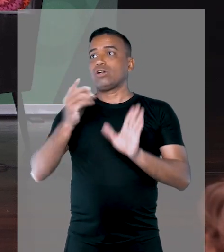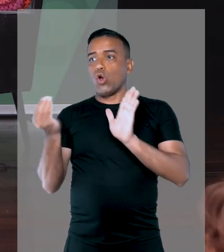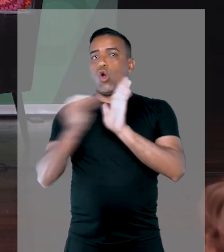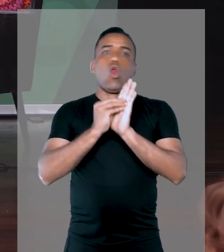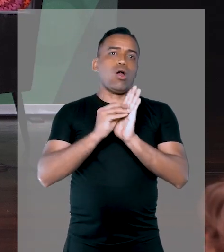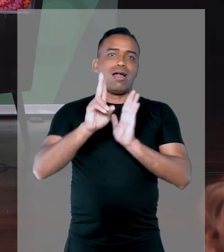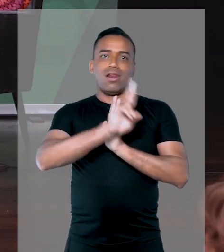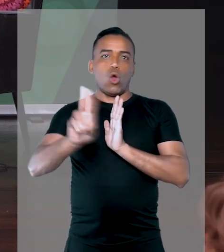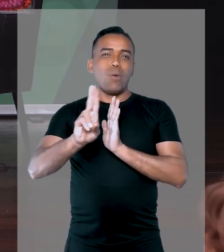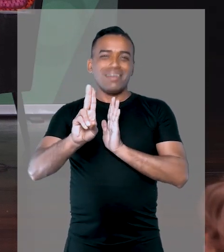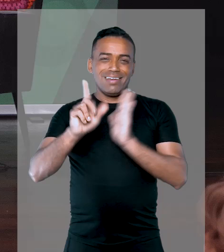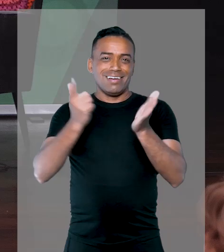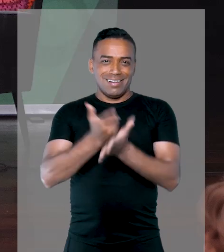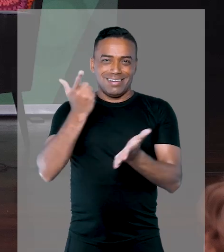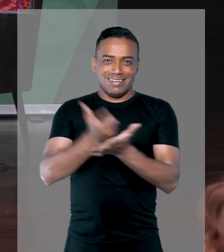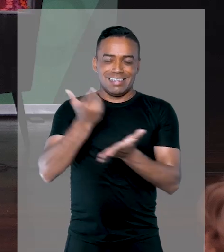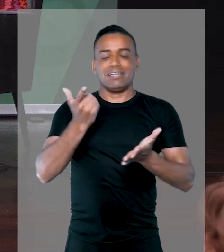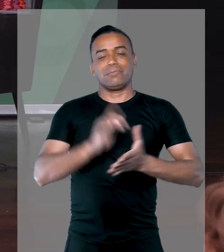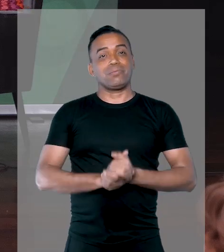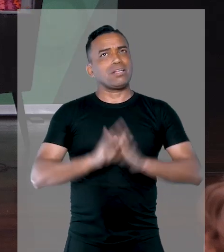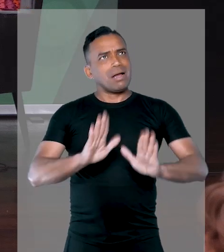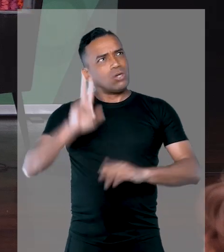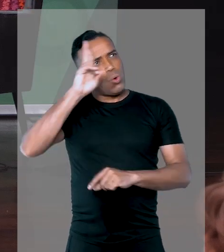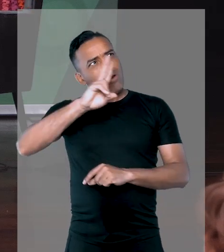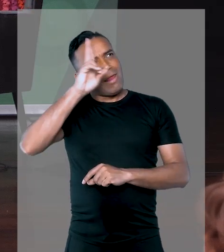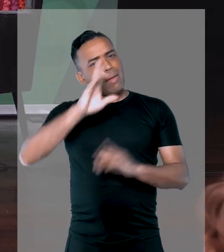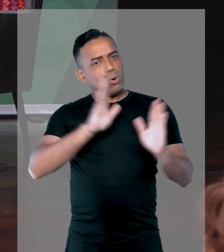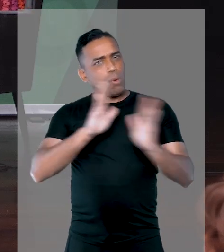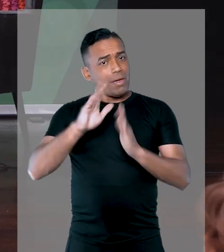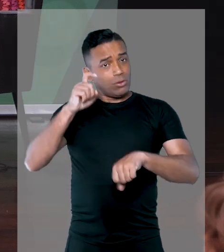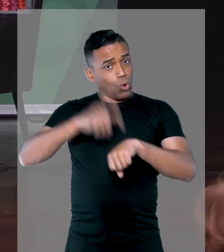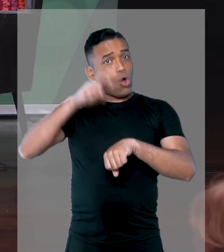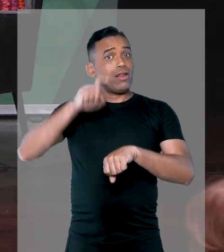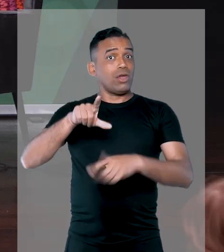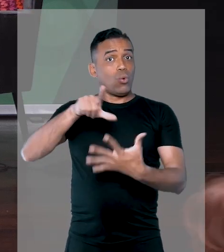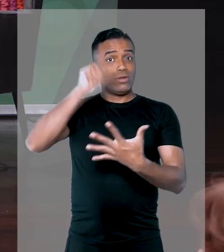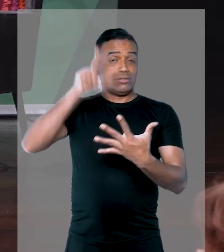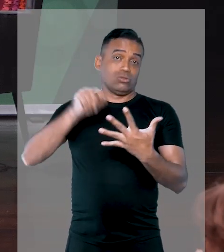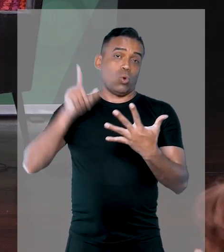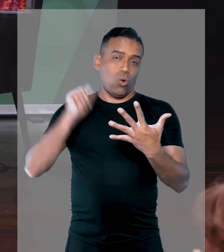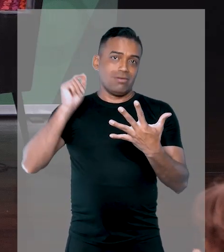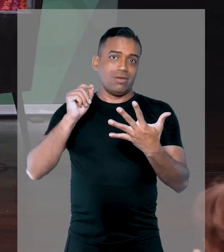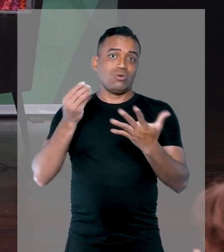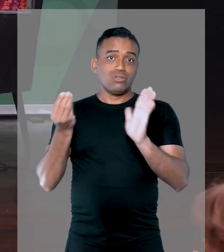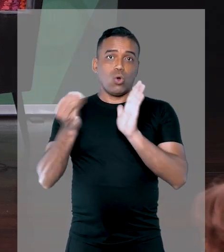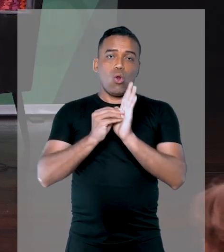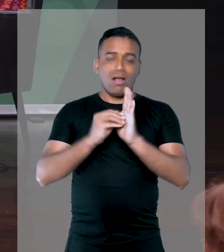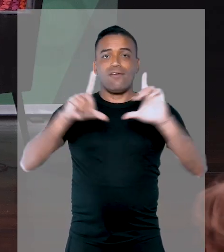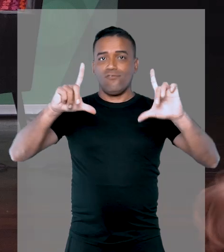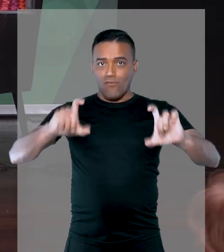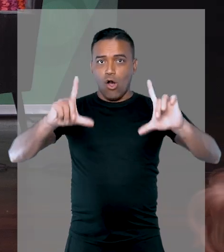composição, digamos assim, desse nome. Mas eu me lembro do momento em que eu escolhi. E, assim, eu quis colocar essa